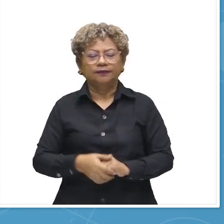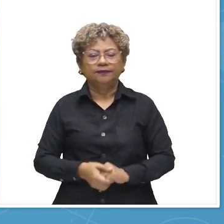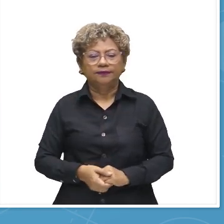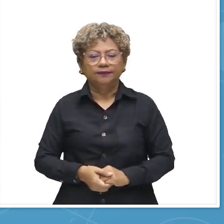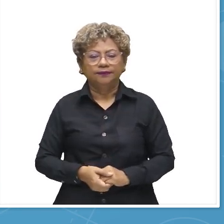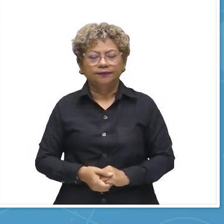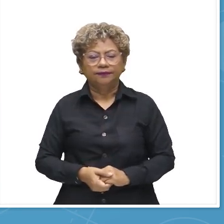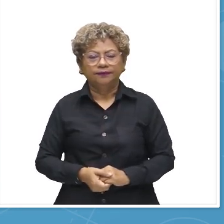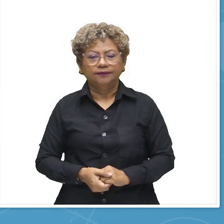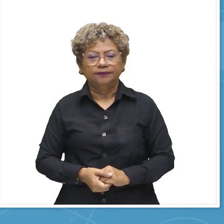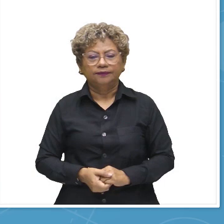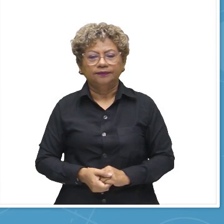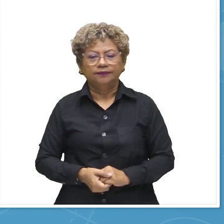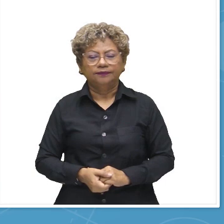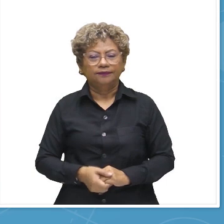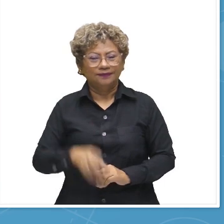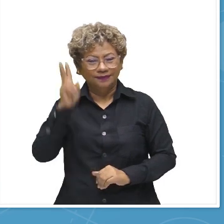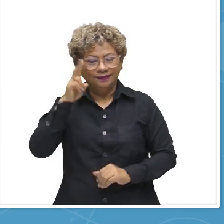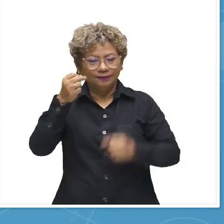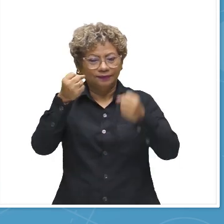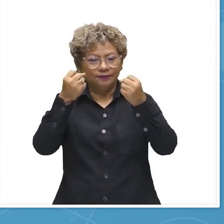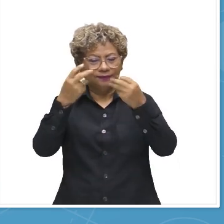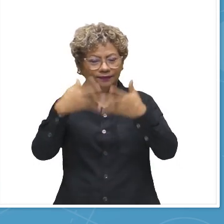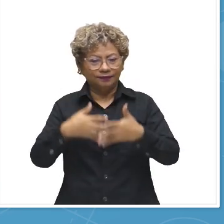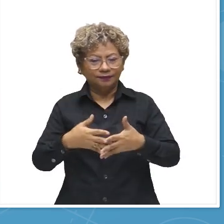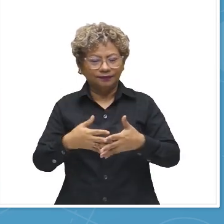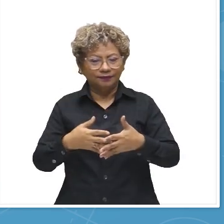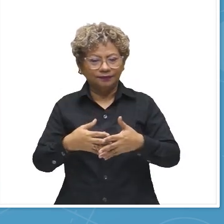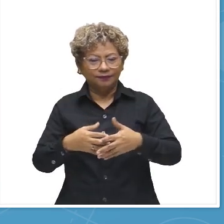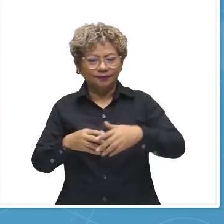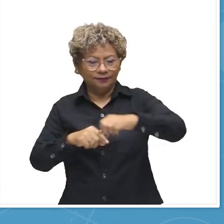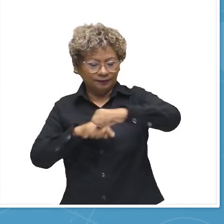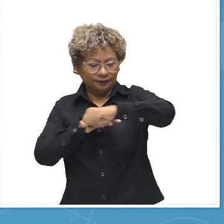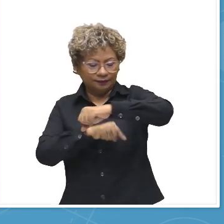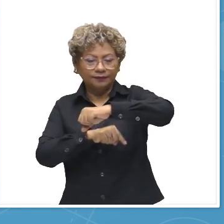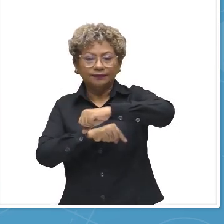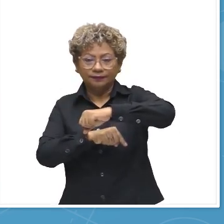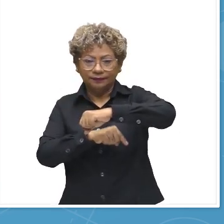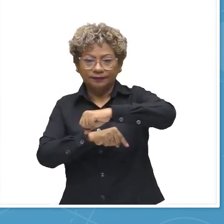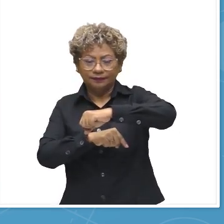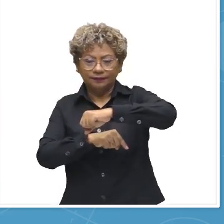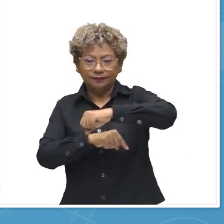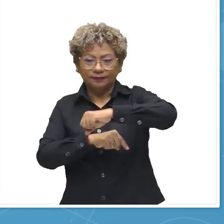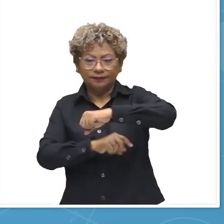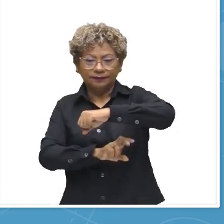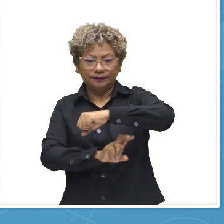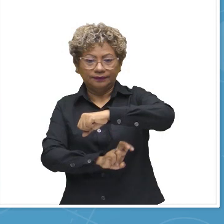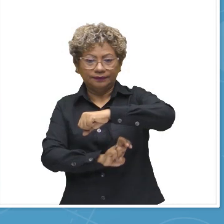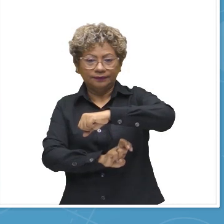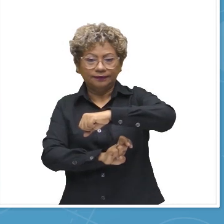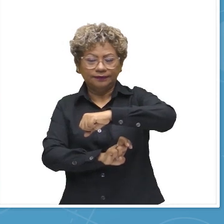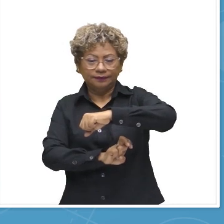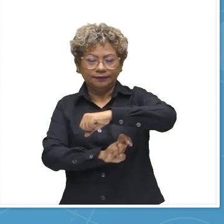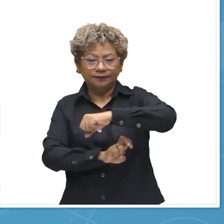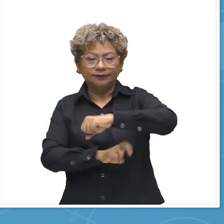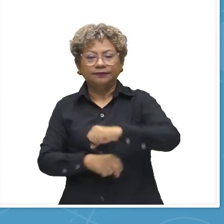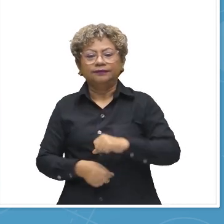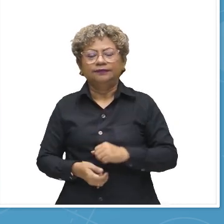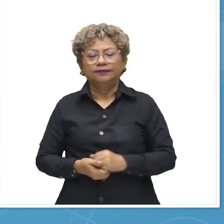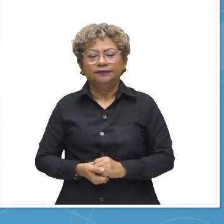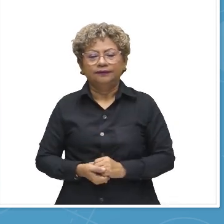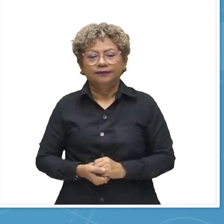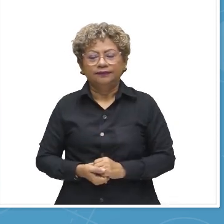né, gráfica dessa situação vai ficar da seguinte forma. Eu tenho 1 inteiro,